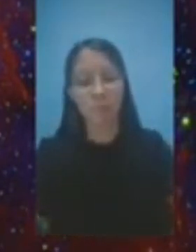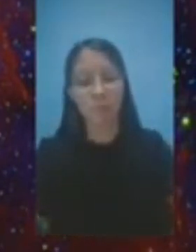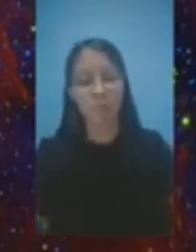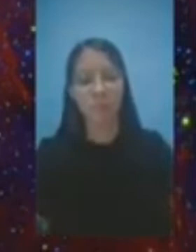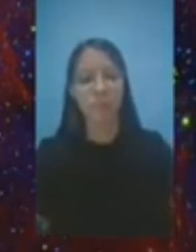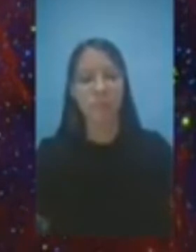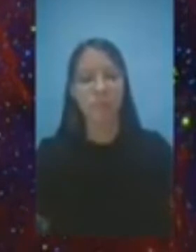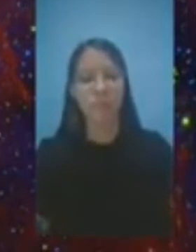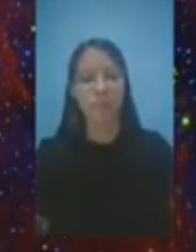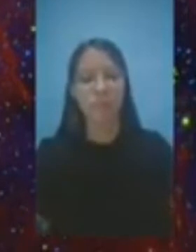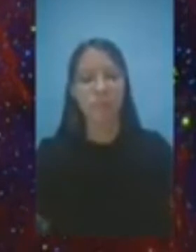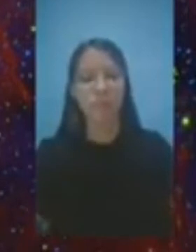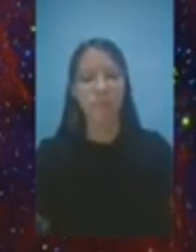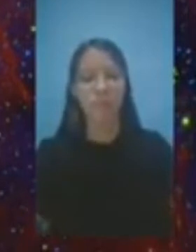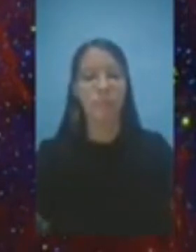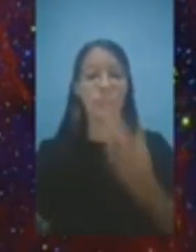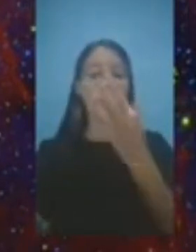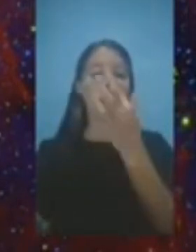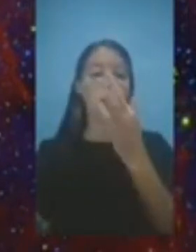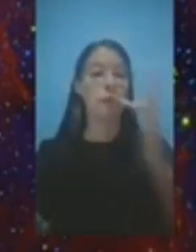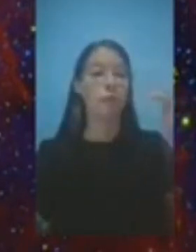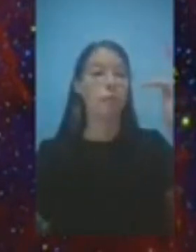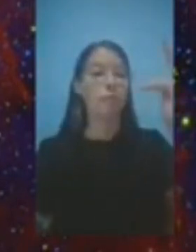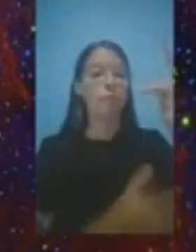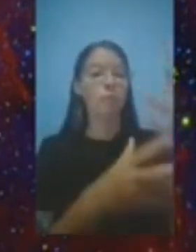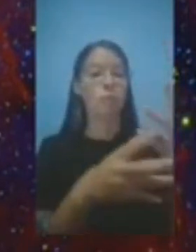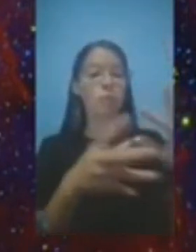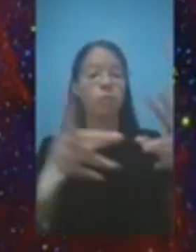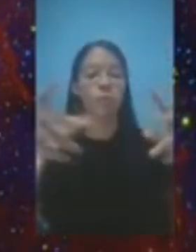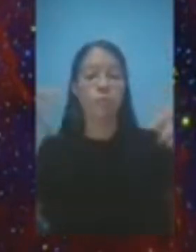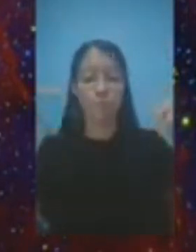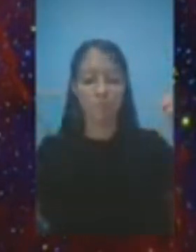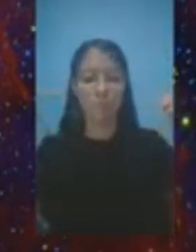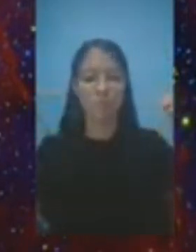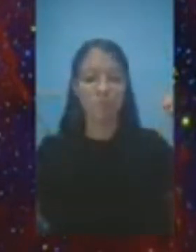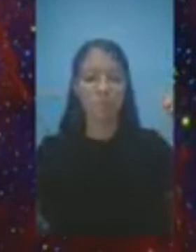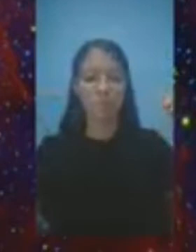piando. Chorou, chorou, chorou, chorou.